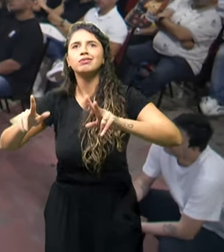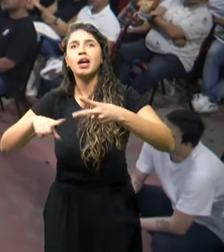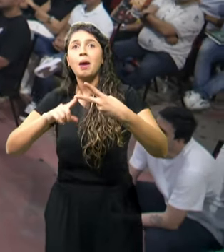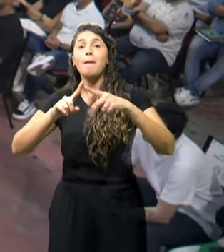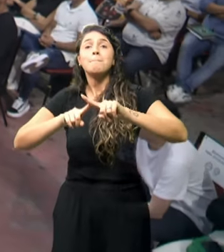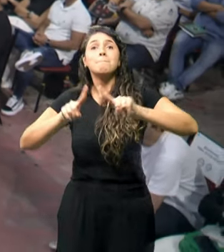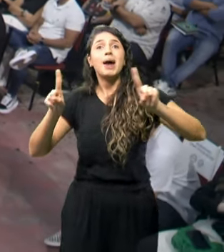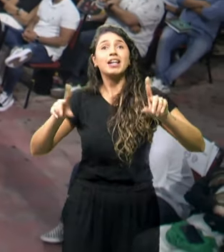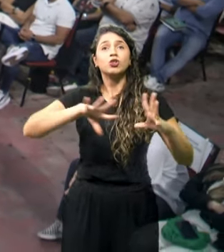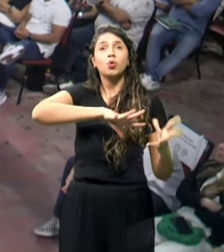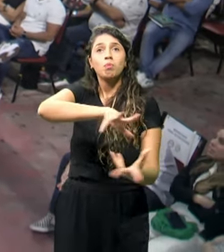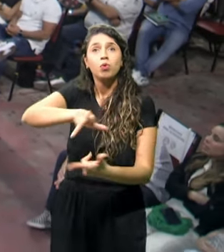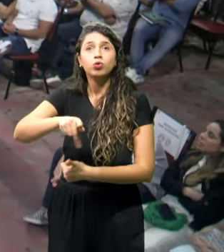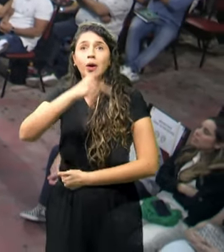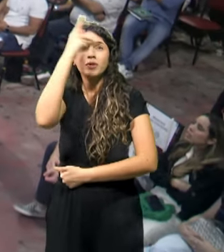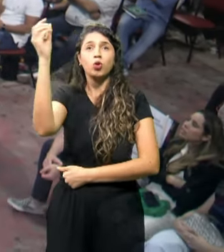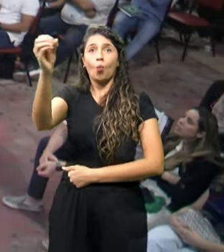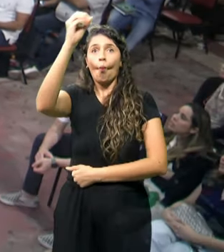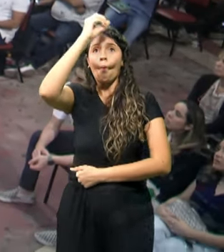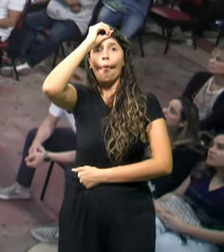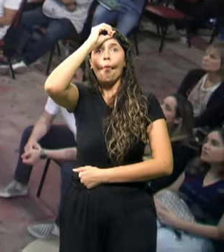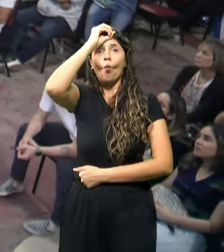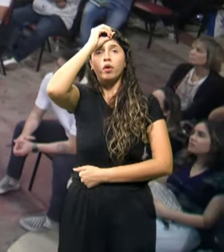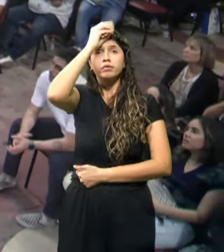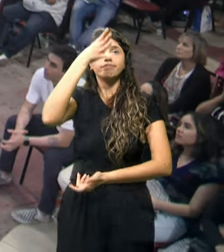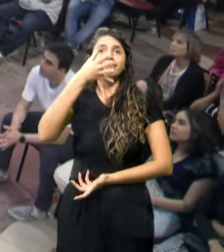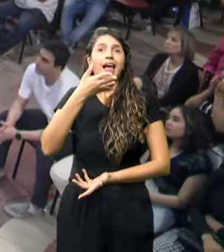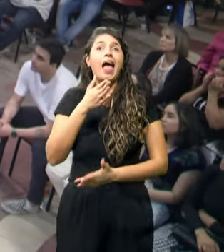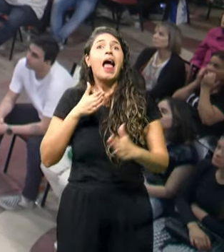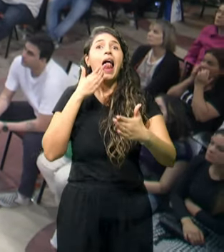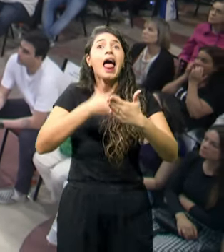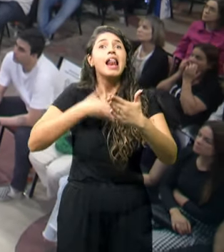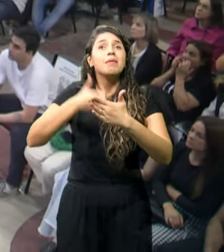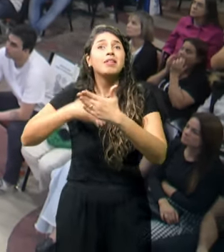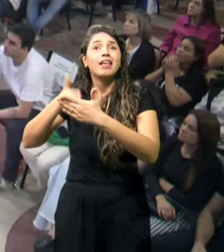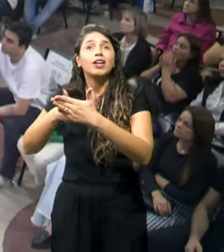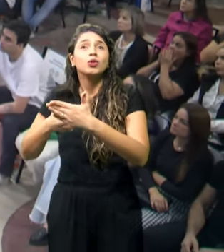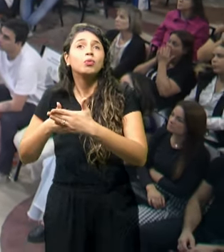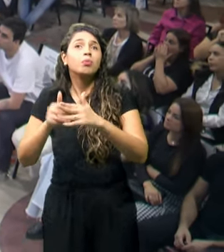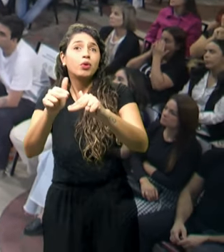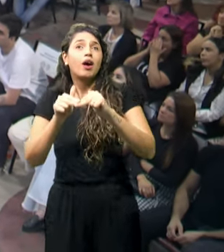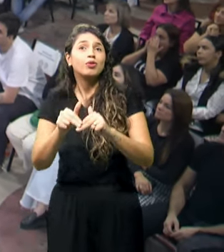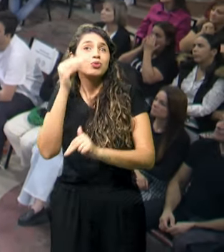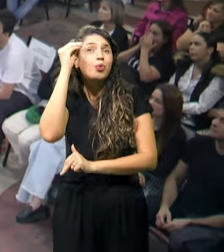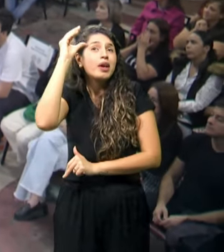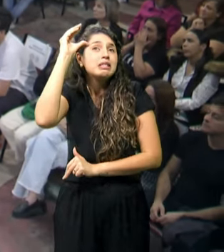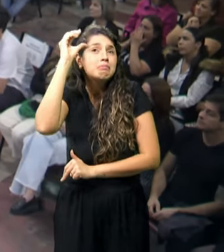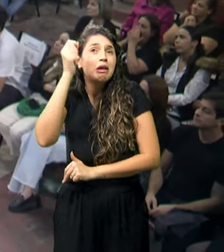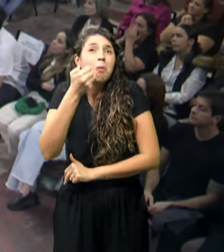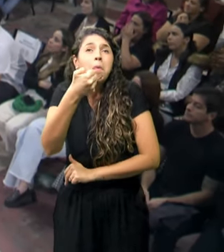conhecimento. O mundo de um homem que sonha não tem limite.